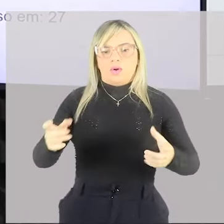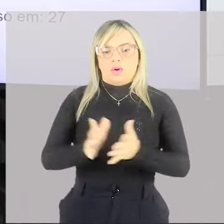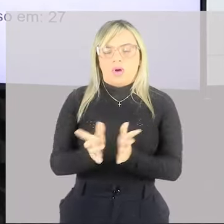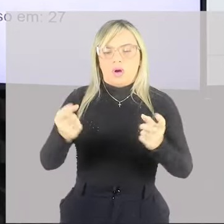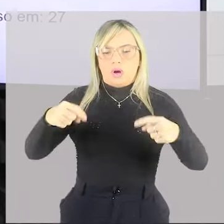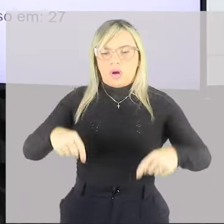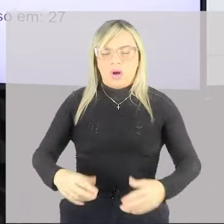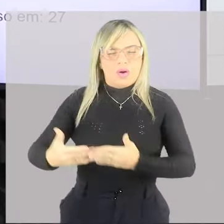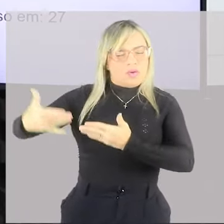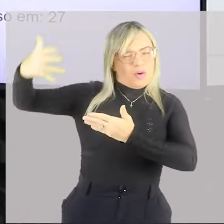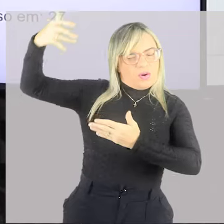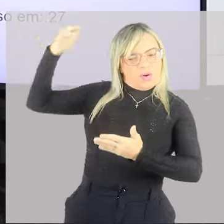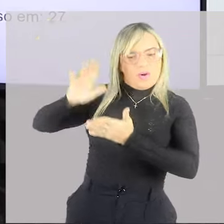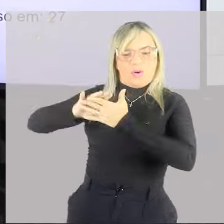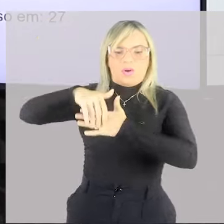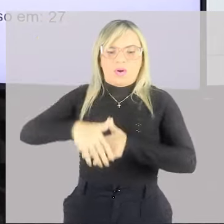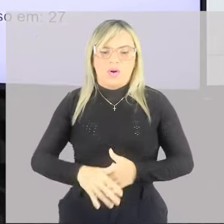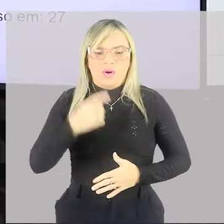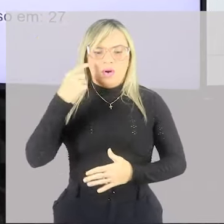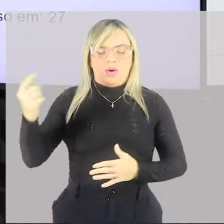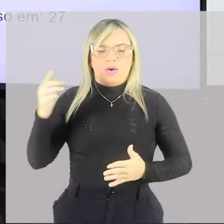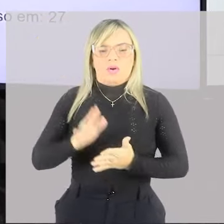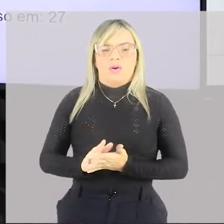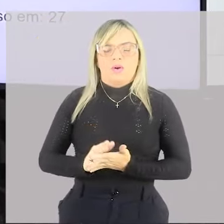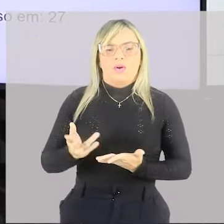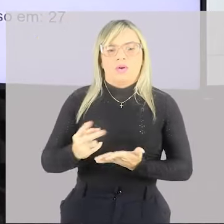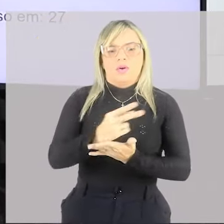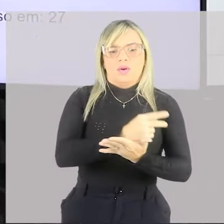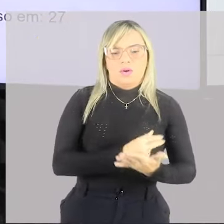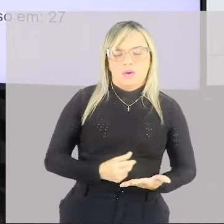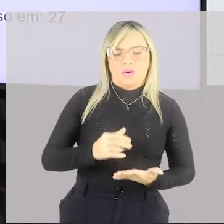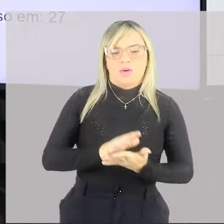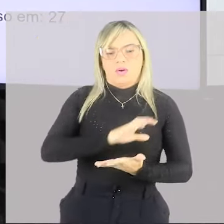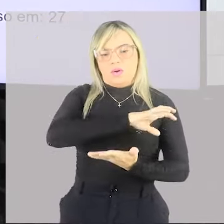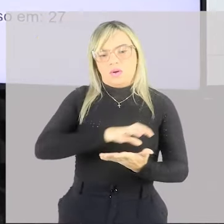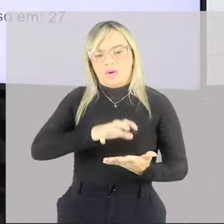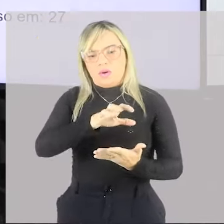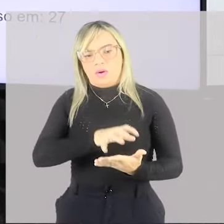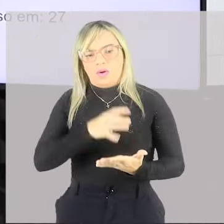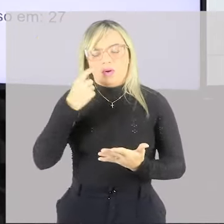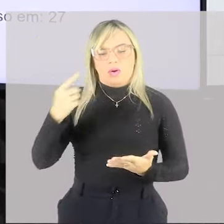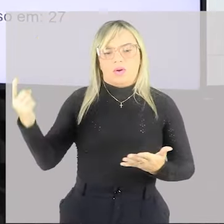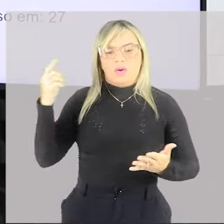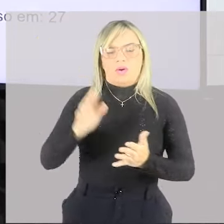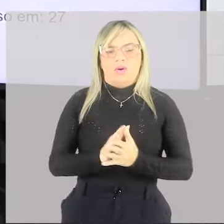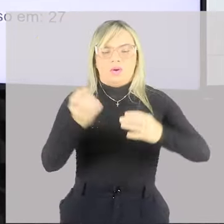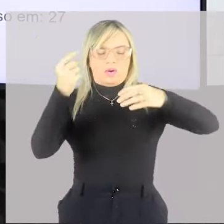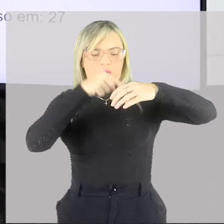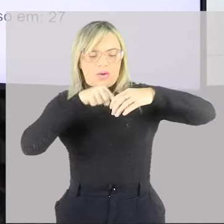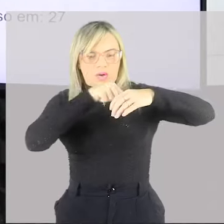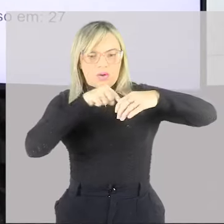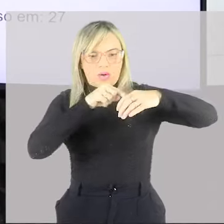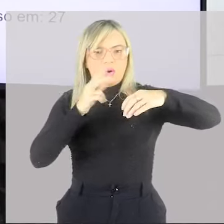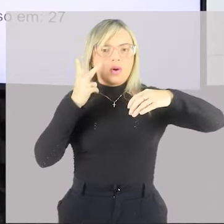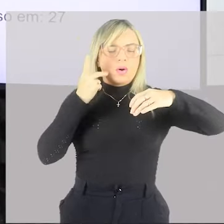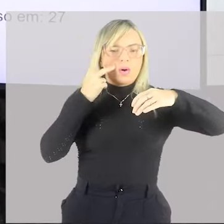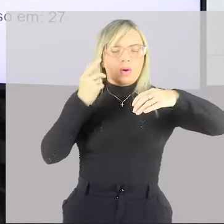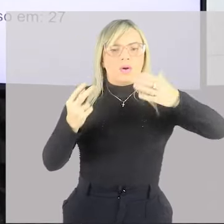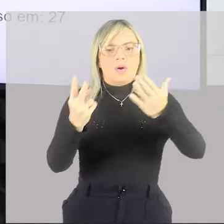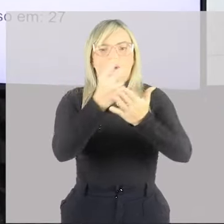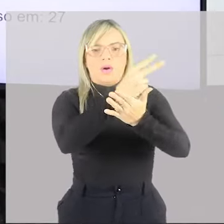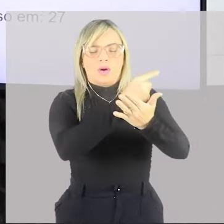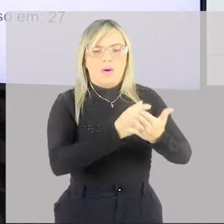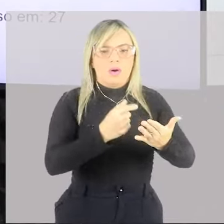Brasil no que trata de eh elementos pré-históricos mas a gente vai falar do Piauí das cavernas de lá onde você tem pinturas com